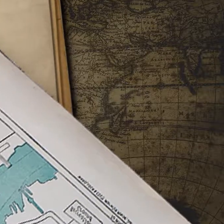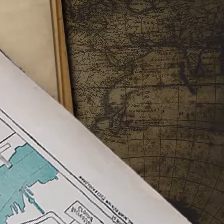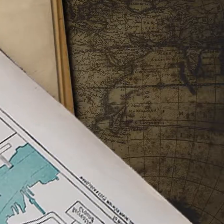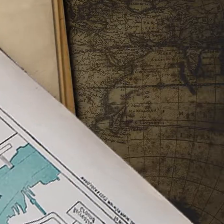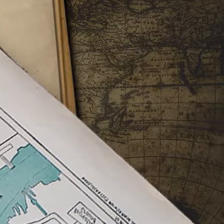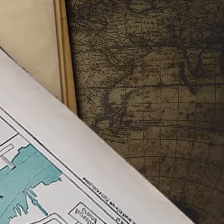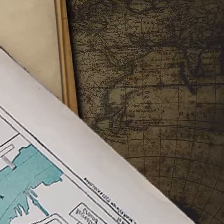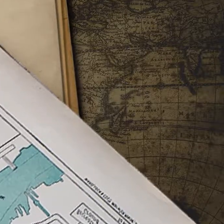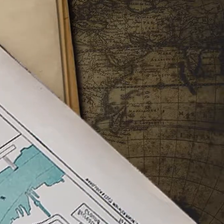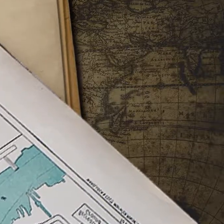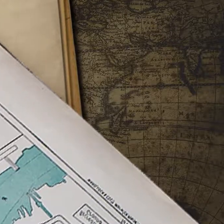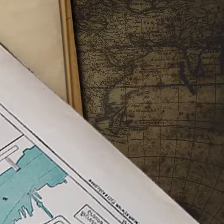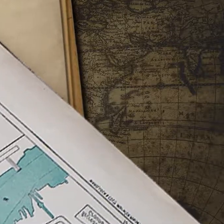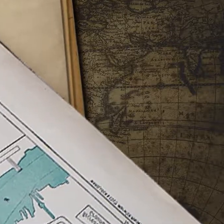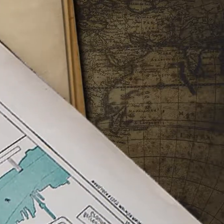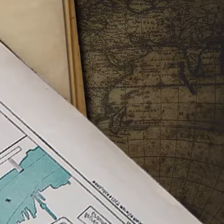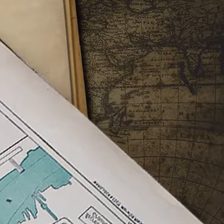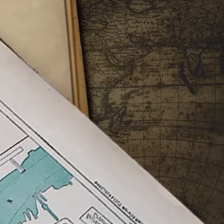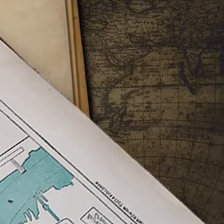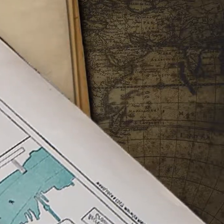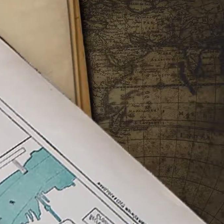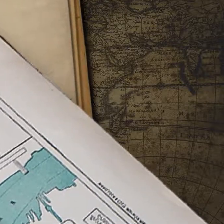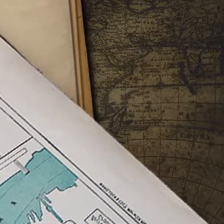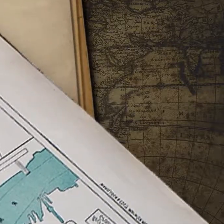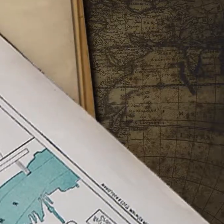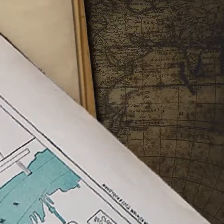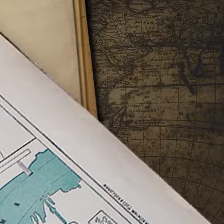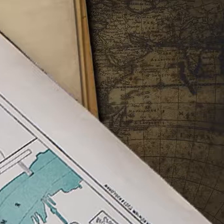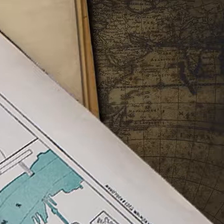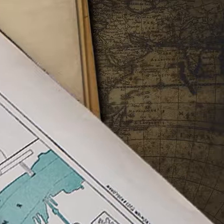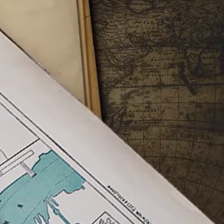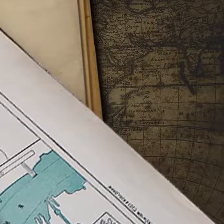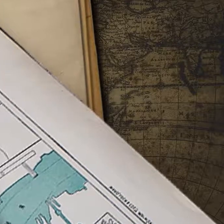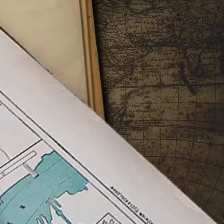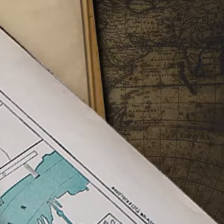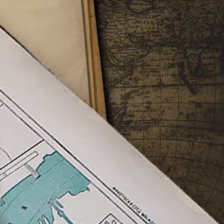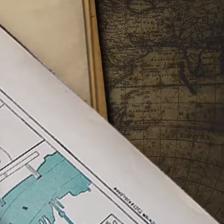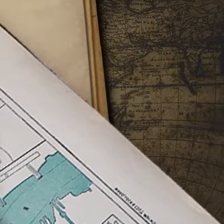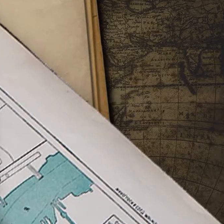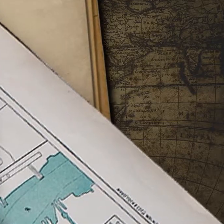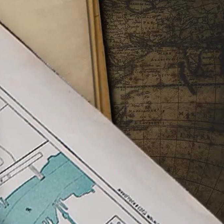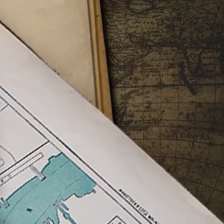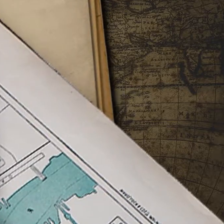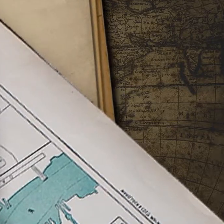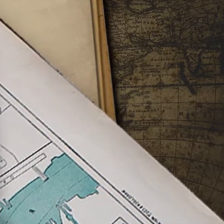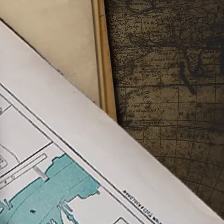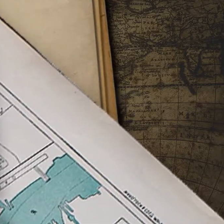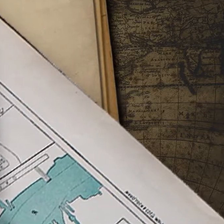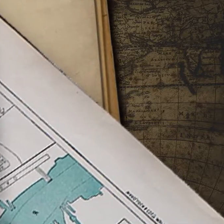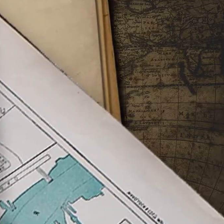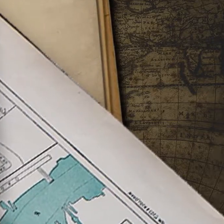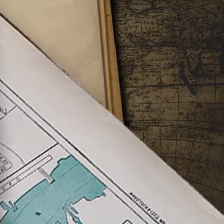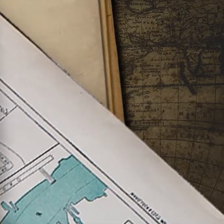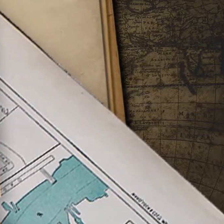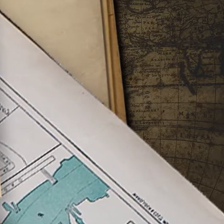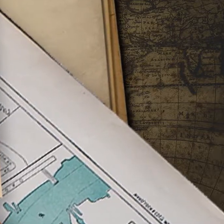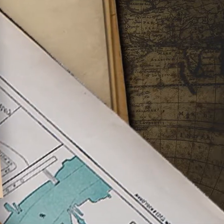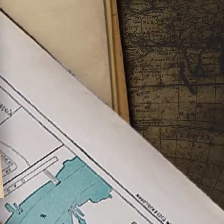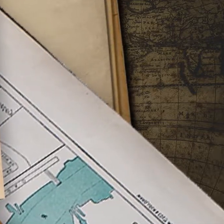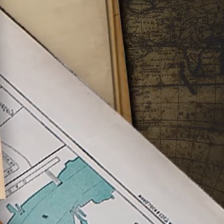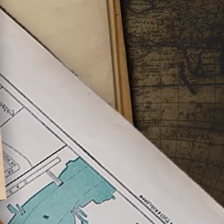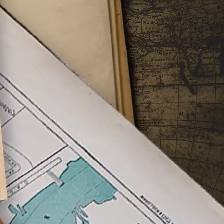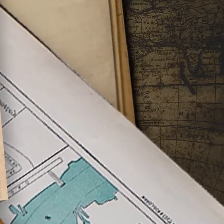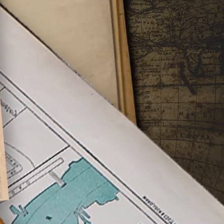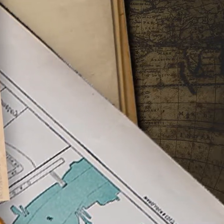Passepartout está vestindo um kimono escuro e uma máscara de nariz grande. Em volta dele estão outras pessoas mascaradas e